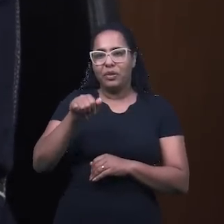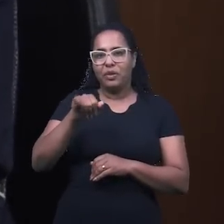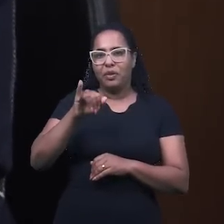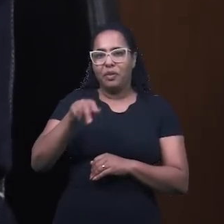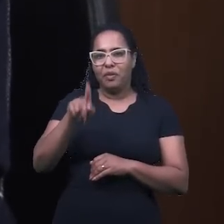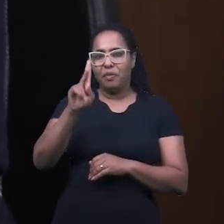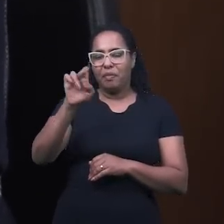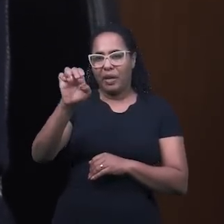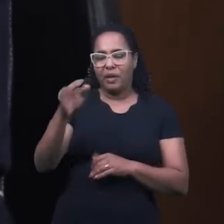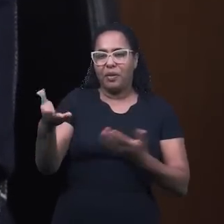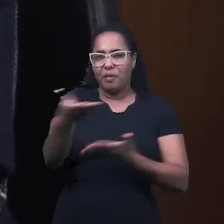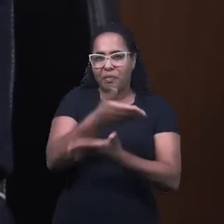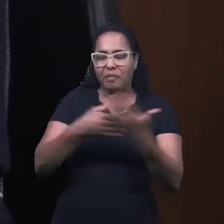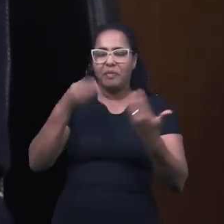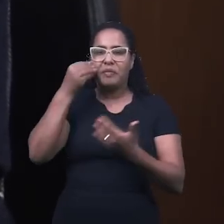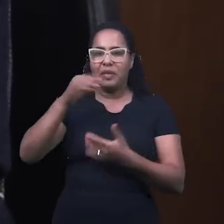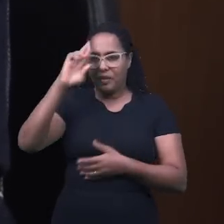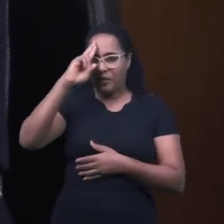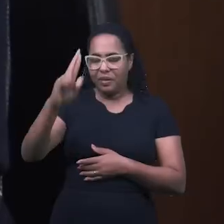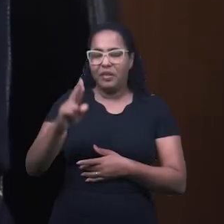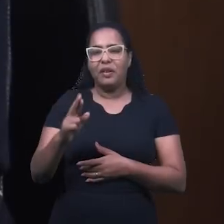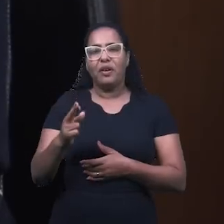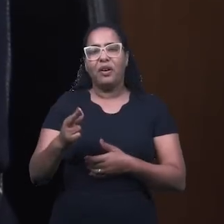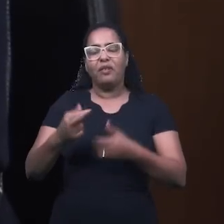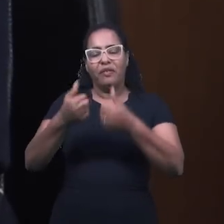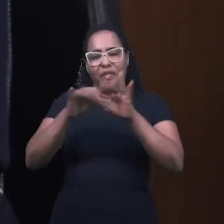com a Mike, compartilhando com a gente a sua experiência com o